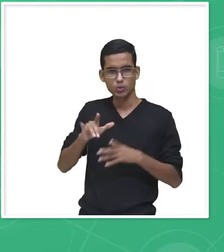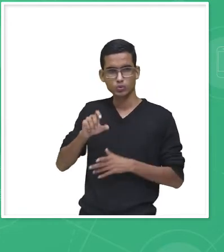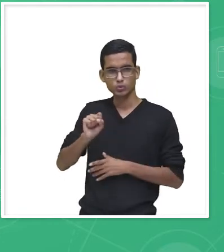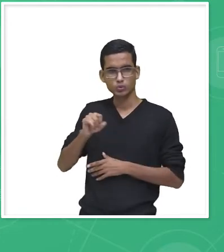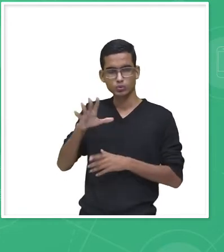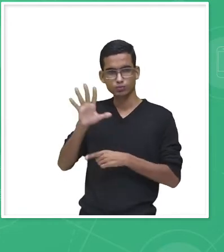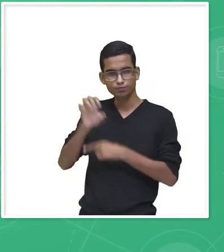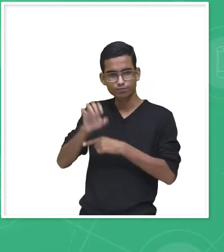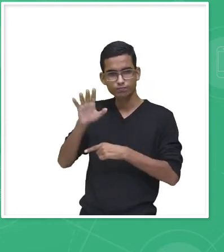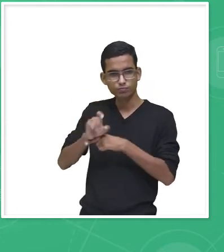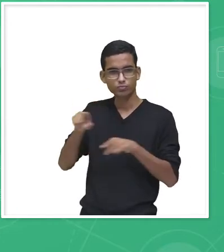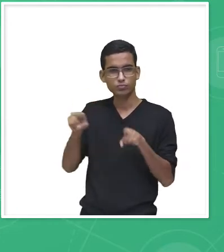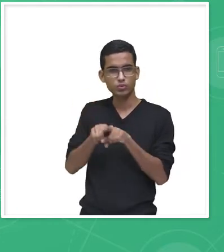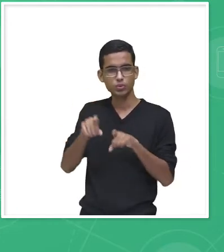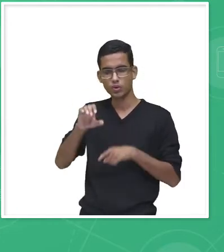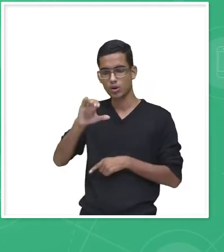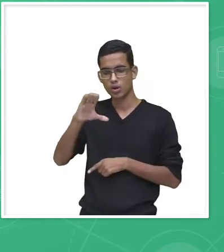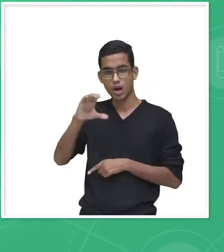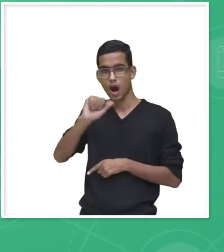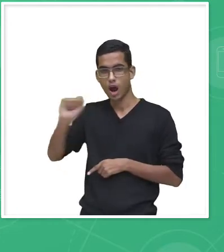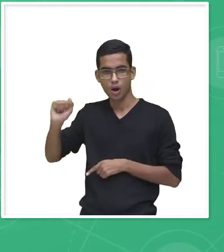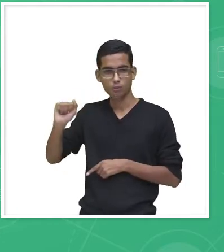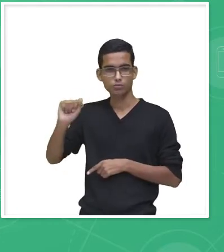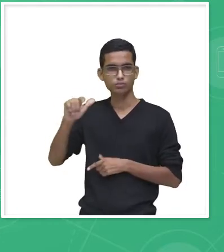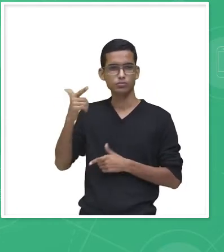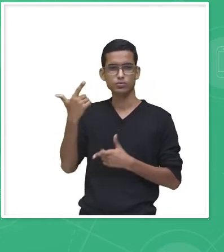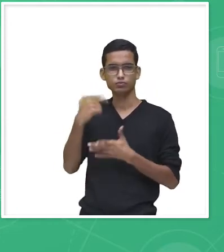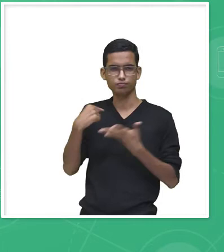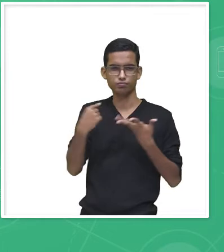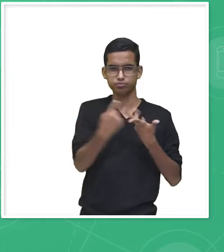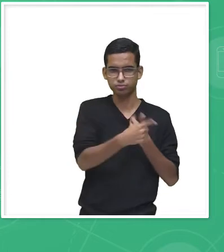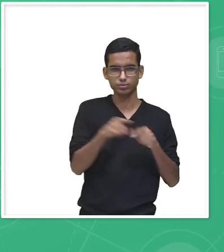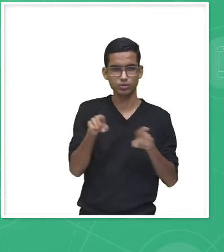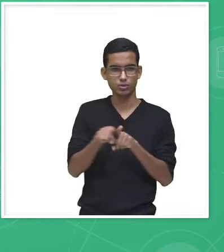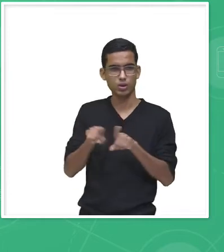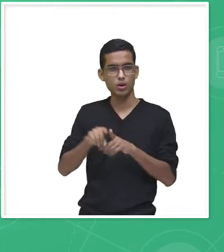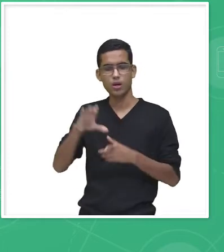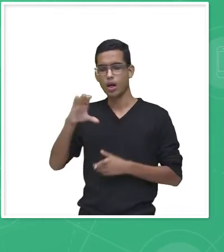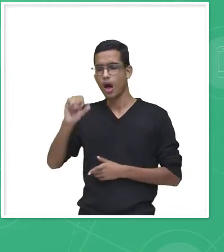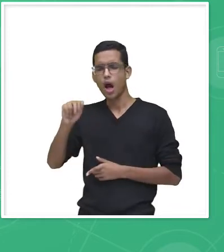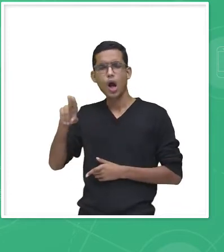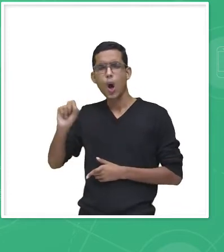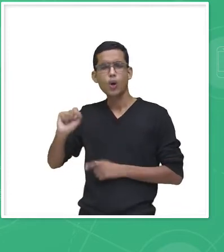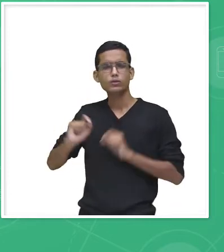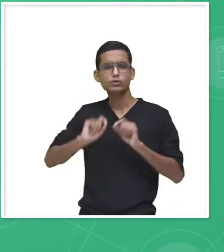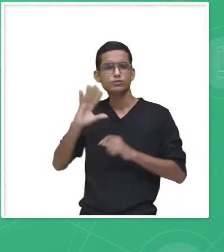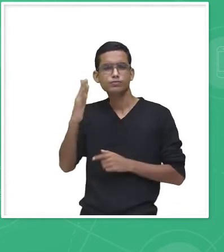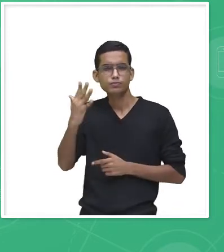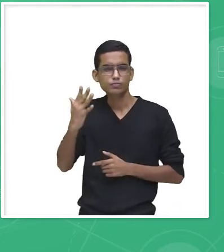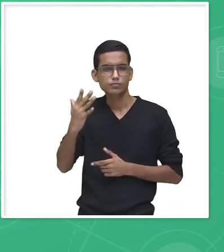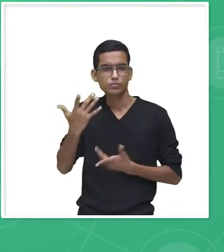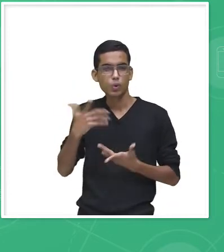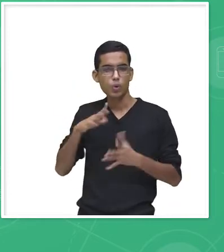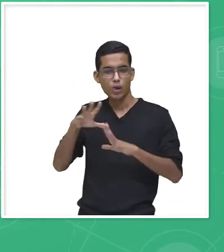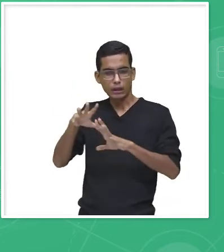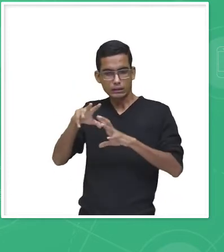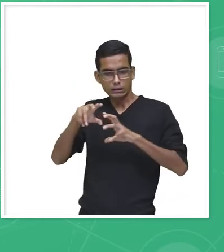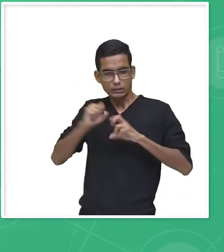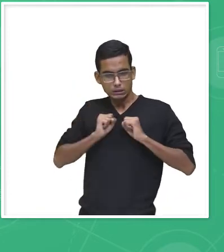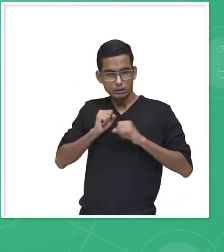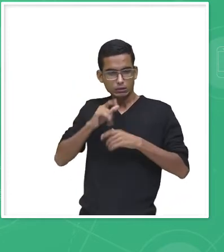as causas básicas são infecções urinárias volume insuficiente de urina né